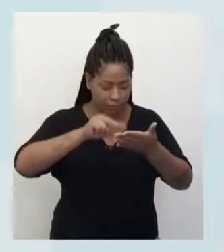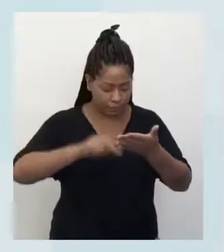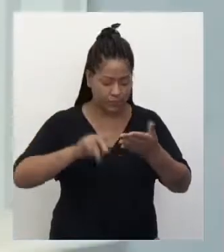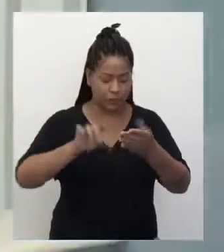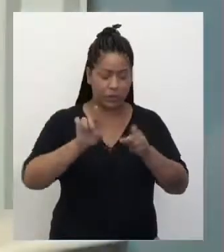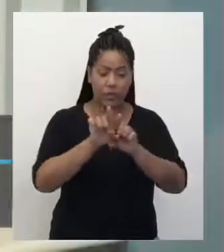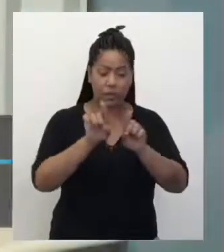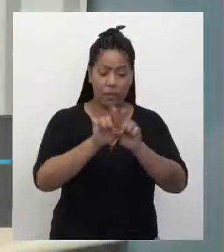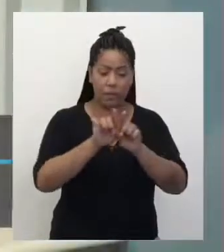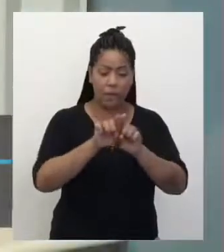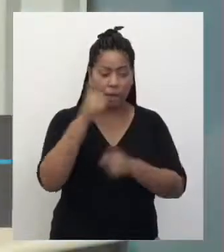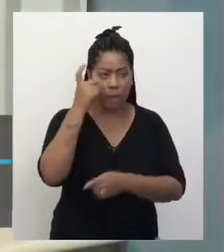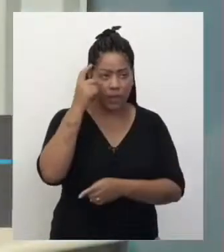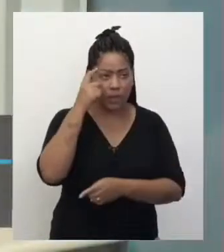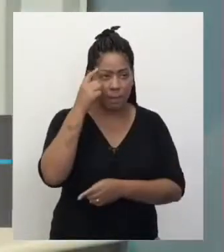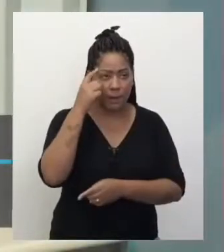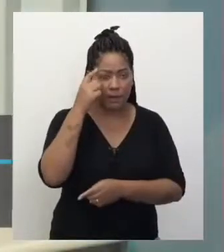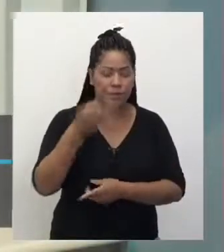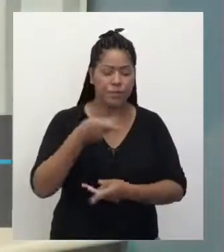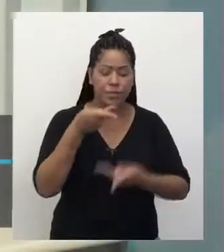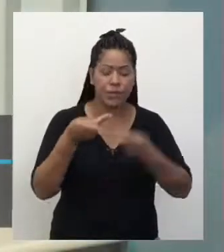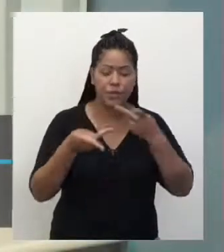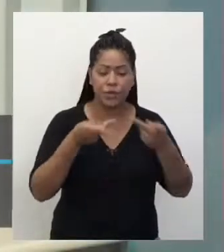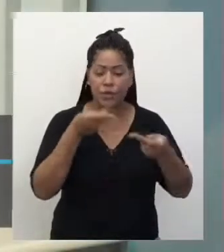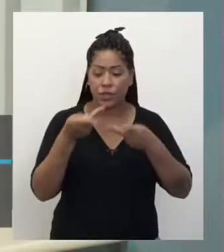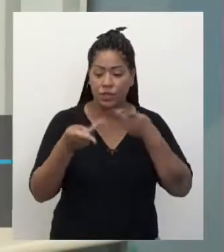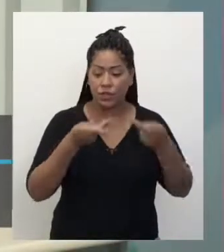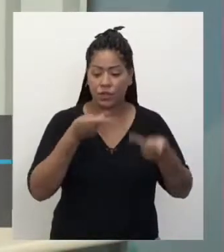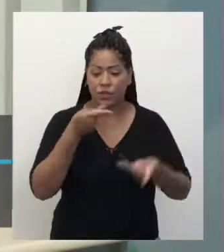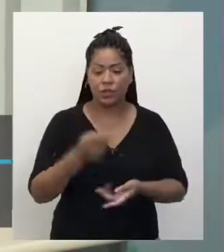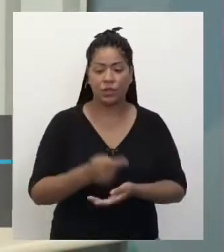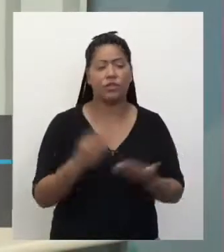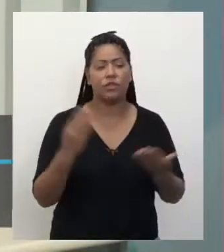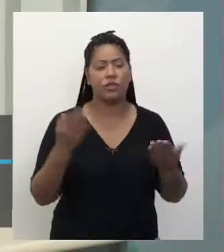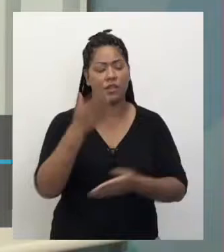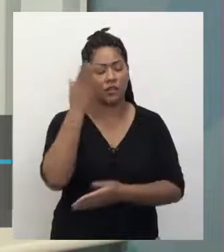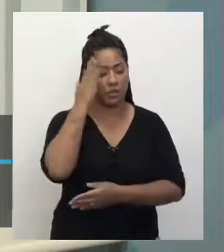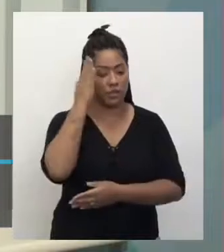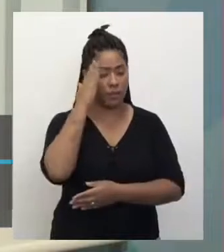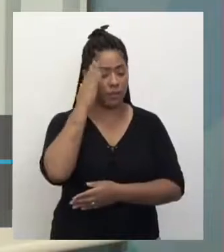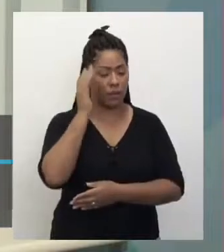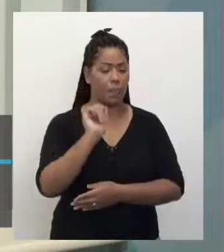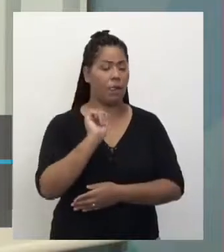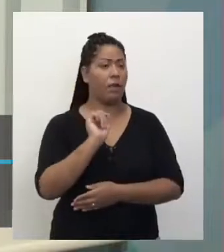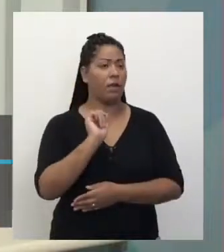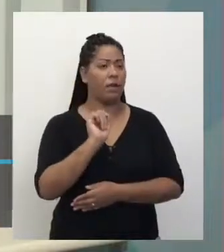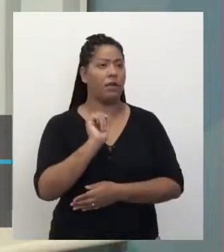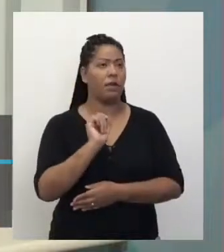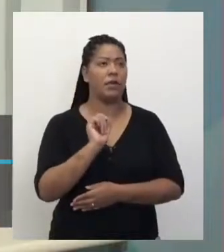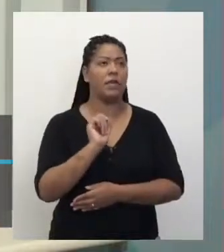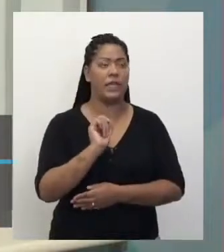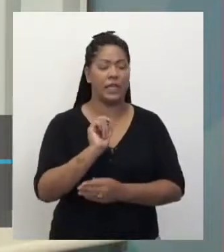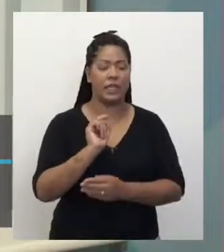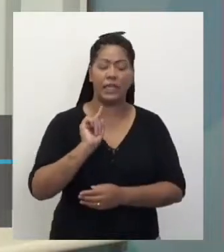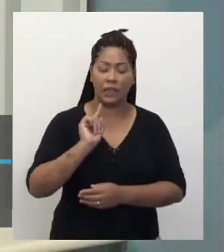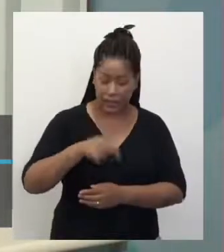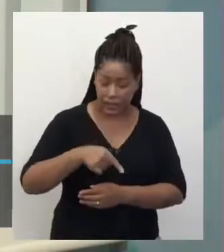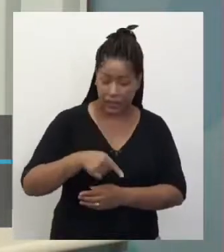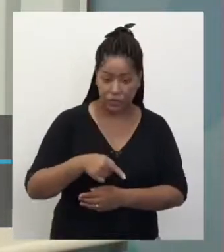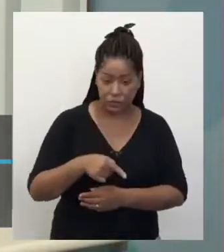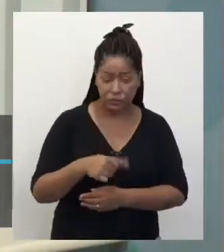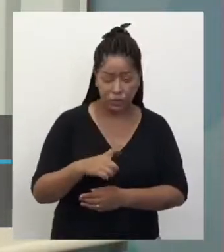crítico. Então, vamos lá. Se já sabemos que nós temos compostos, ou no nosso dia a